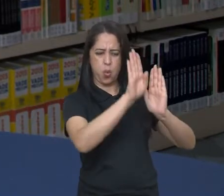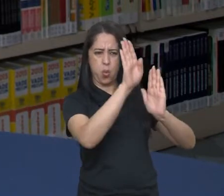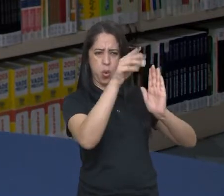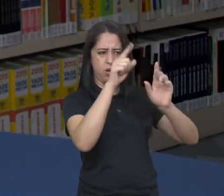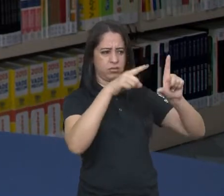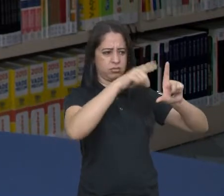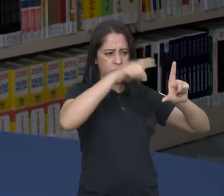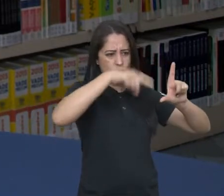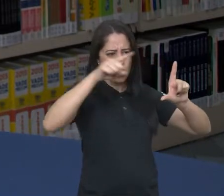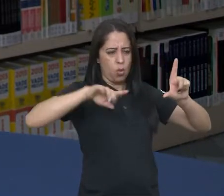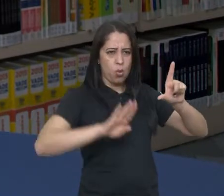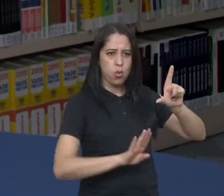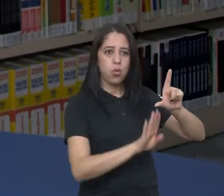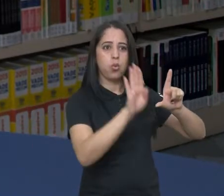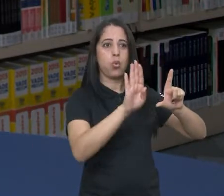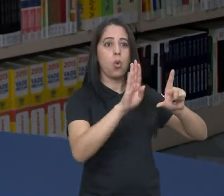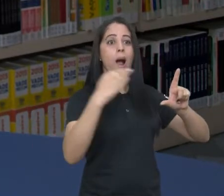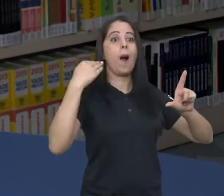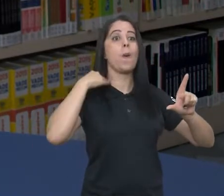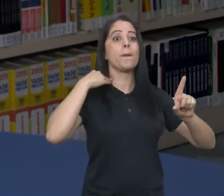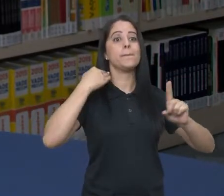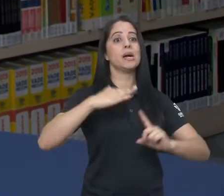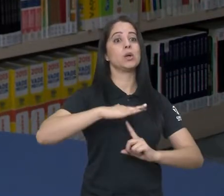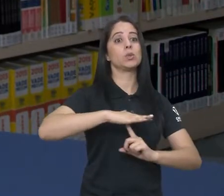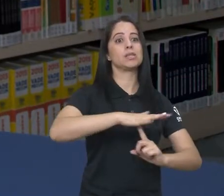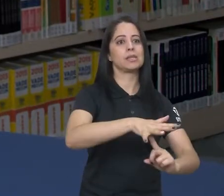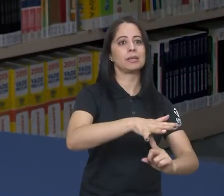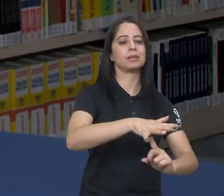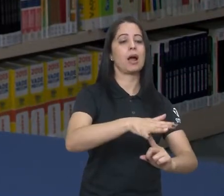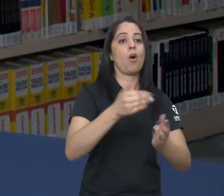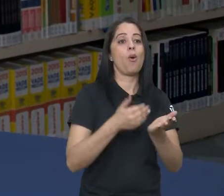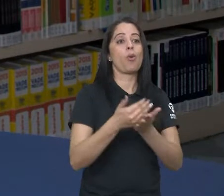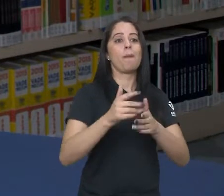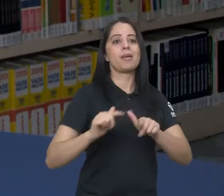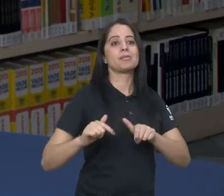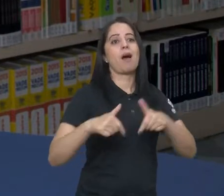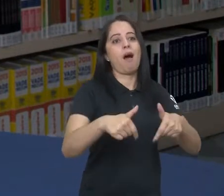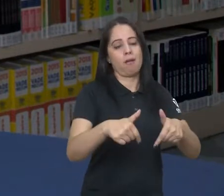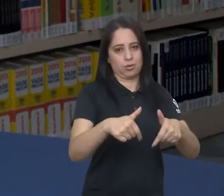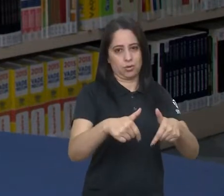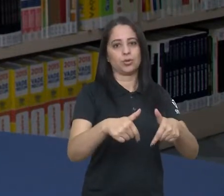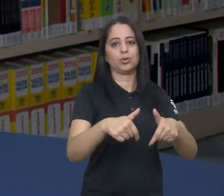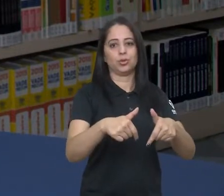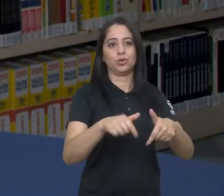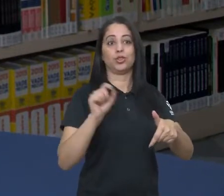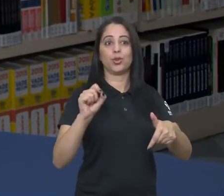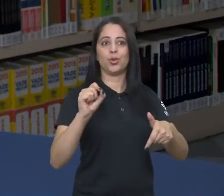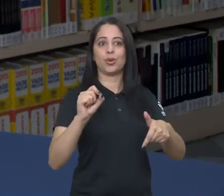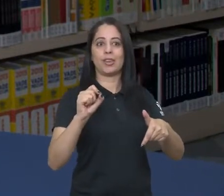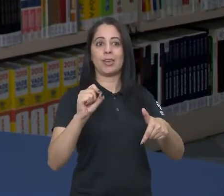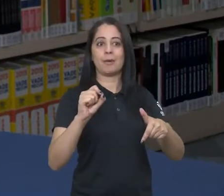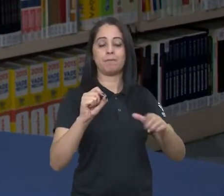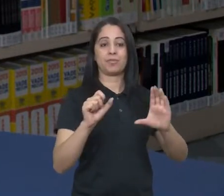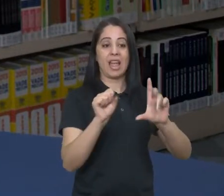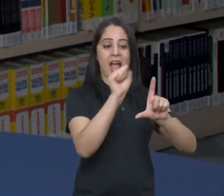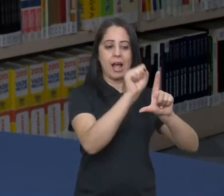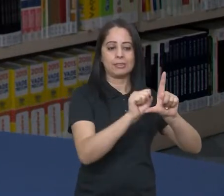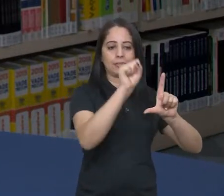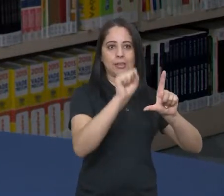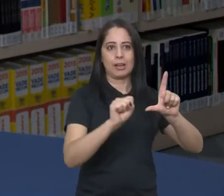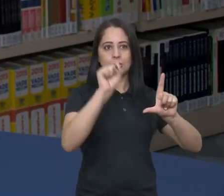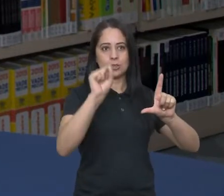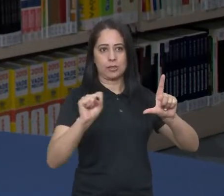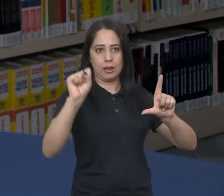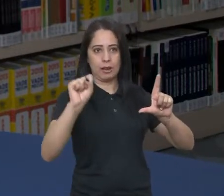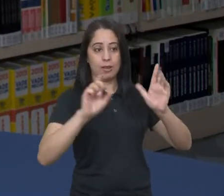aumentando, o Banco Central começa a tomar algumas atitudes, né? Que no caso é elevar a taxa Selic para